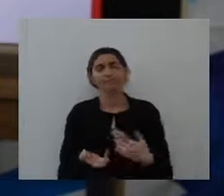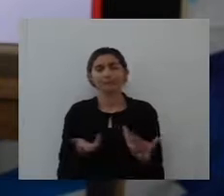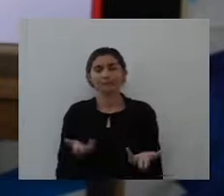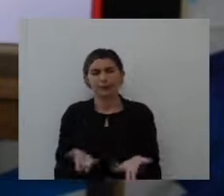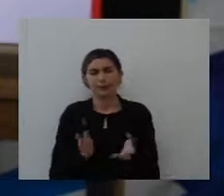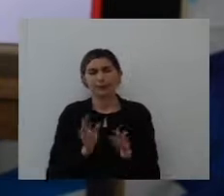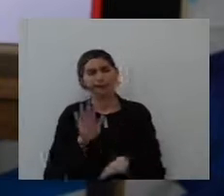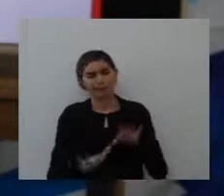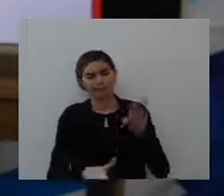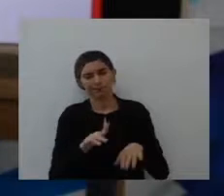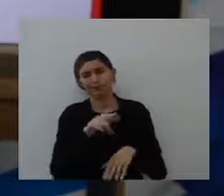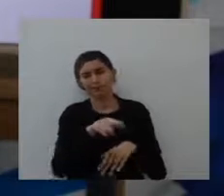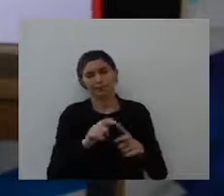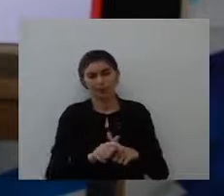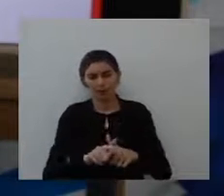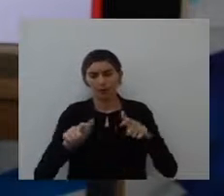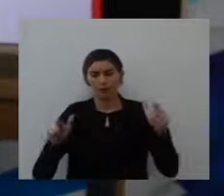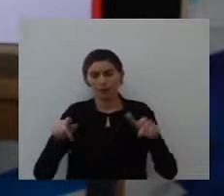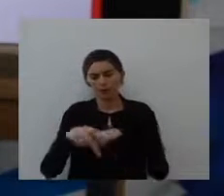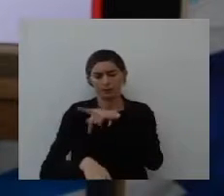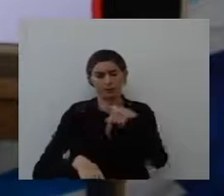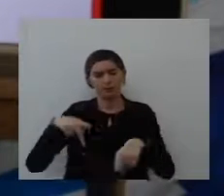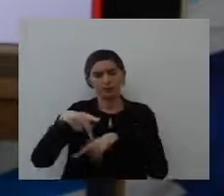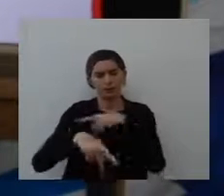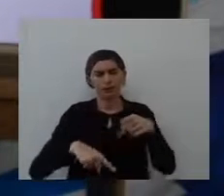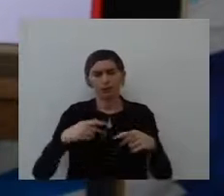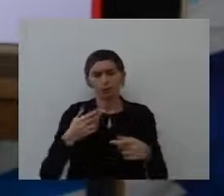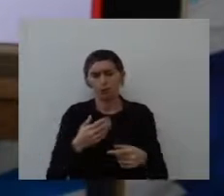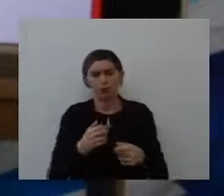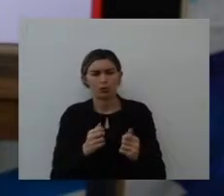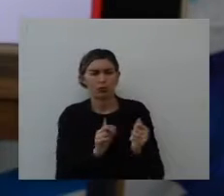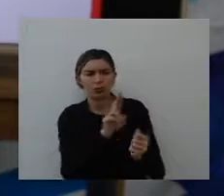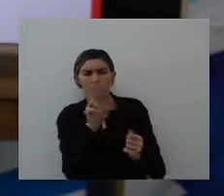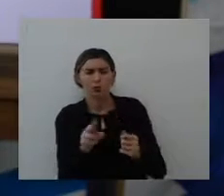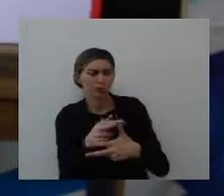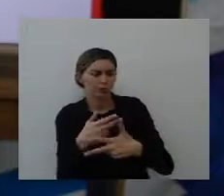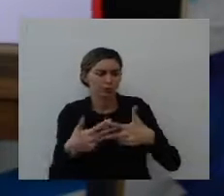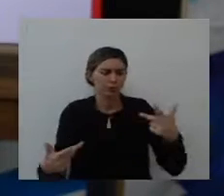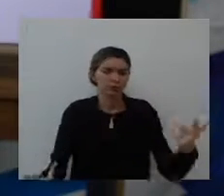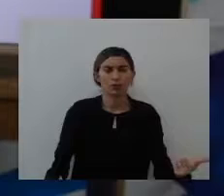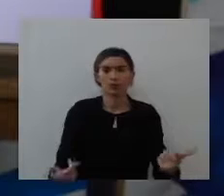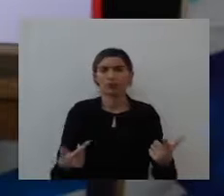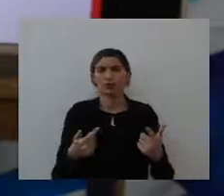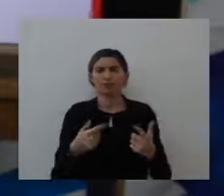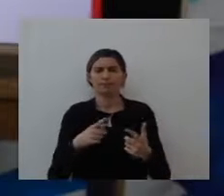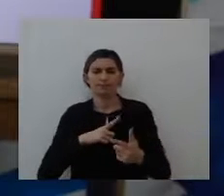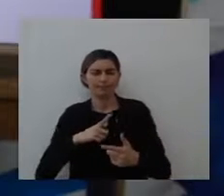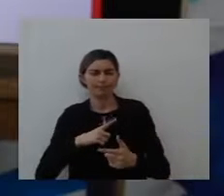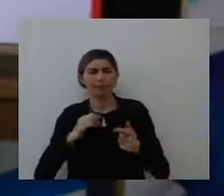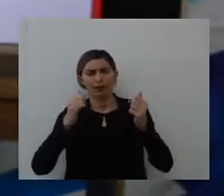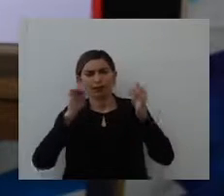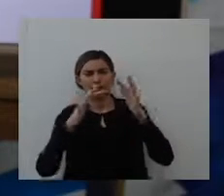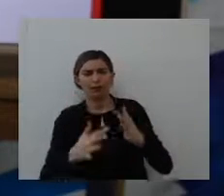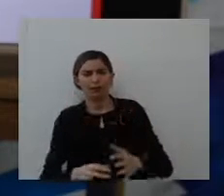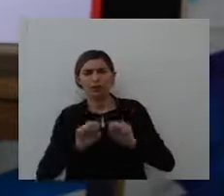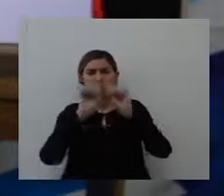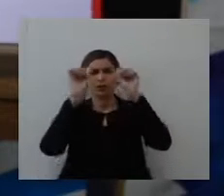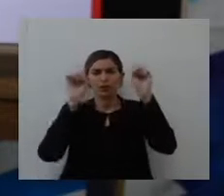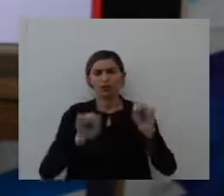Então, devido ao aumento da população e do consumo, consequentemente, vamos ter o declínio do